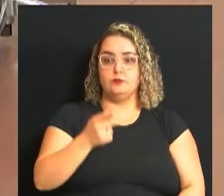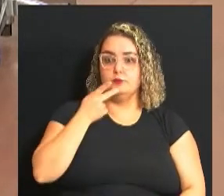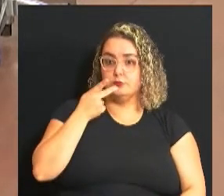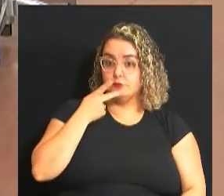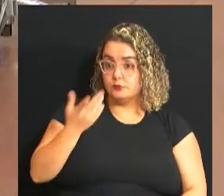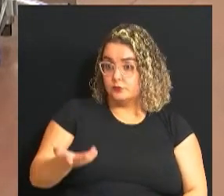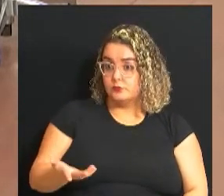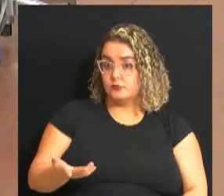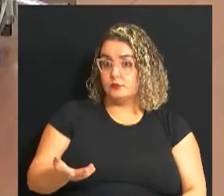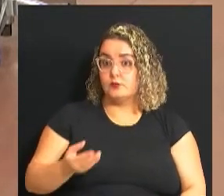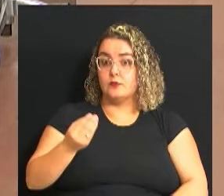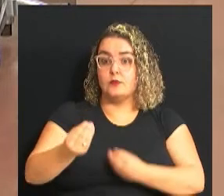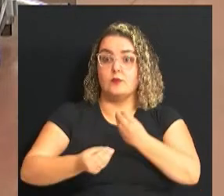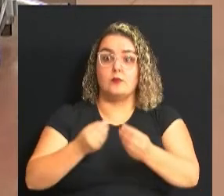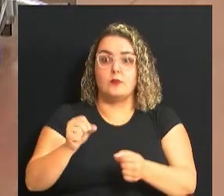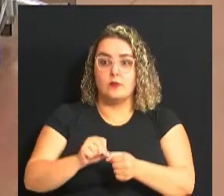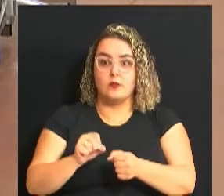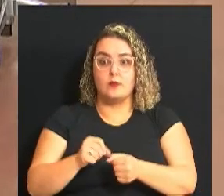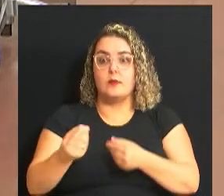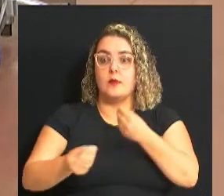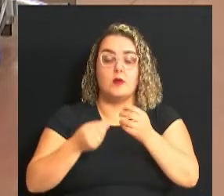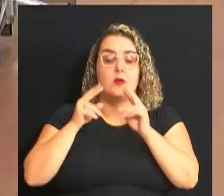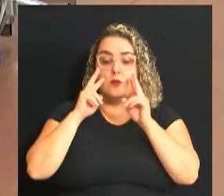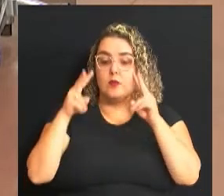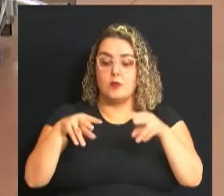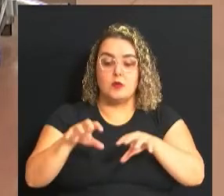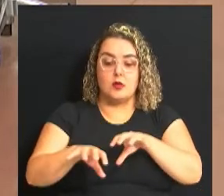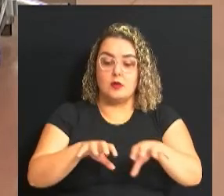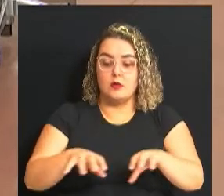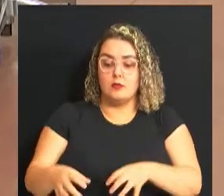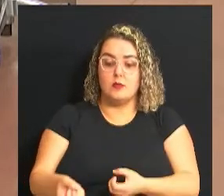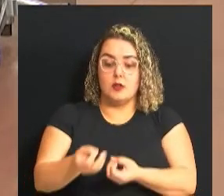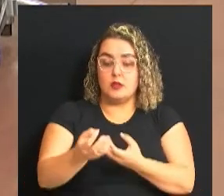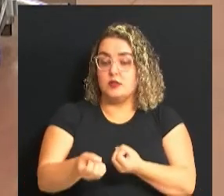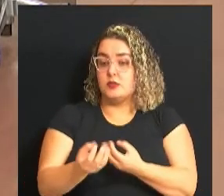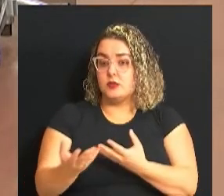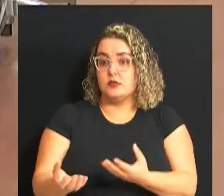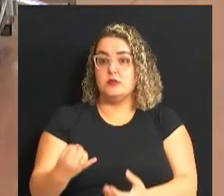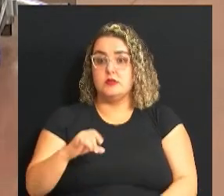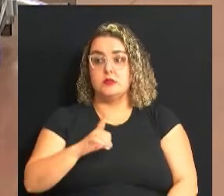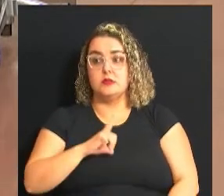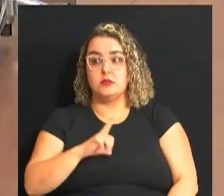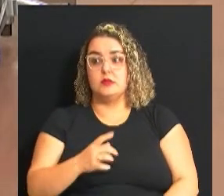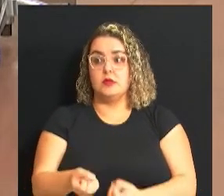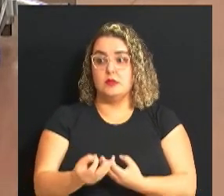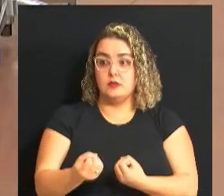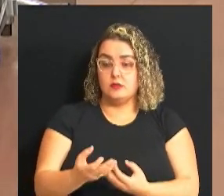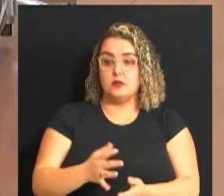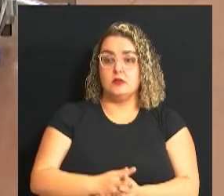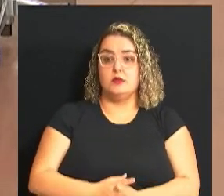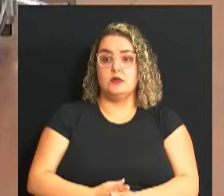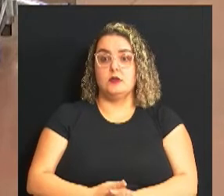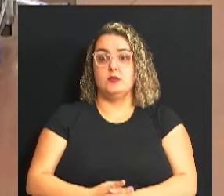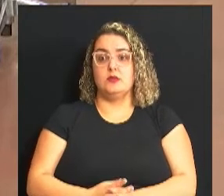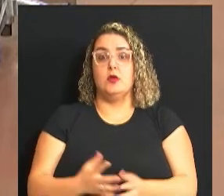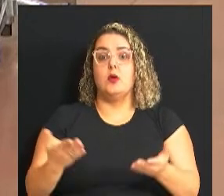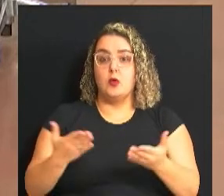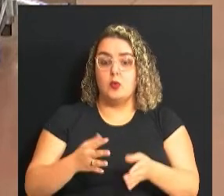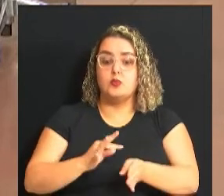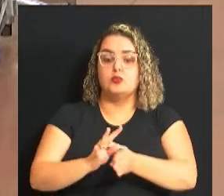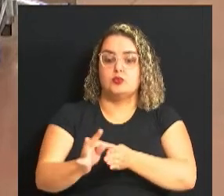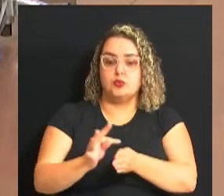são feitos, de como que se olham os dados, se existem dados, né? Então, hoje, o Conselho tem